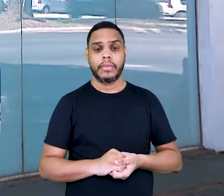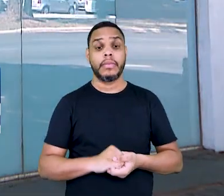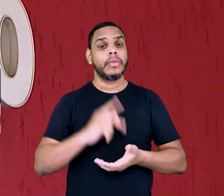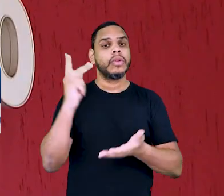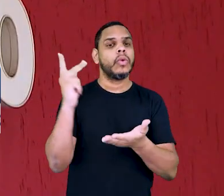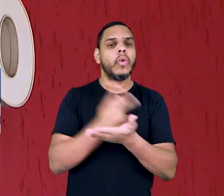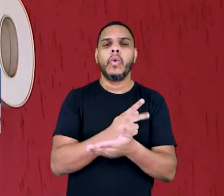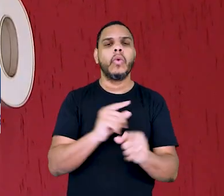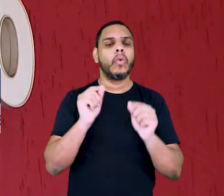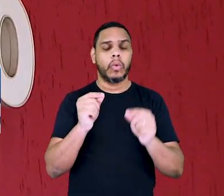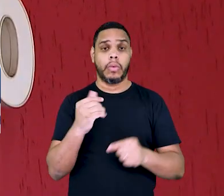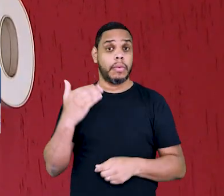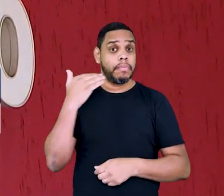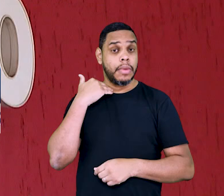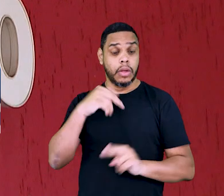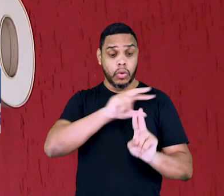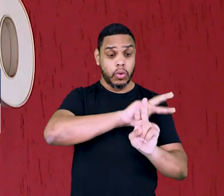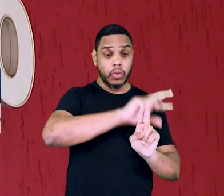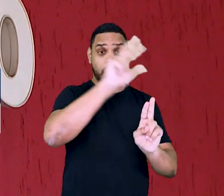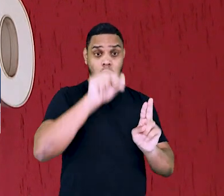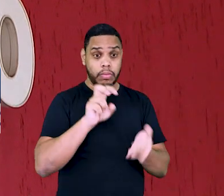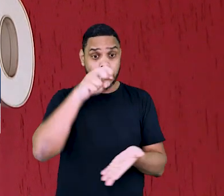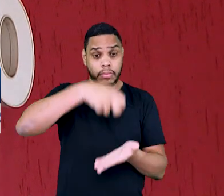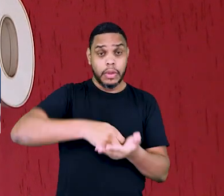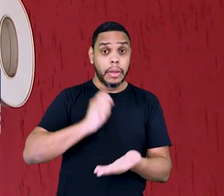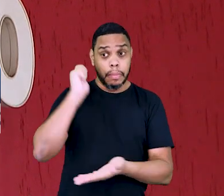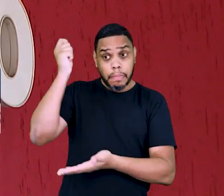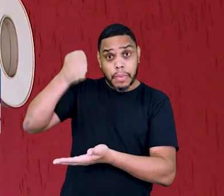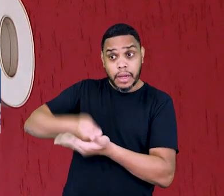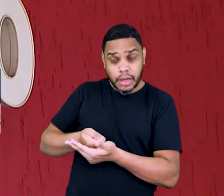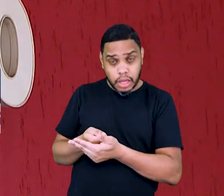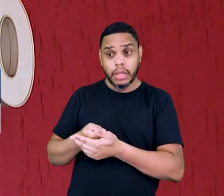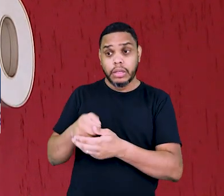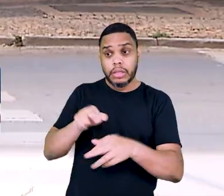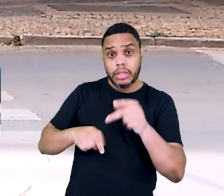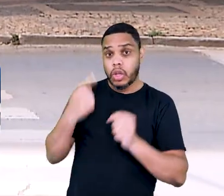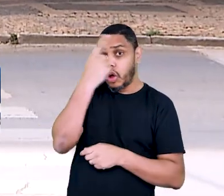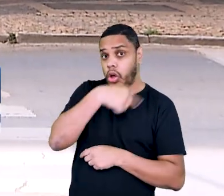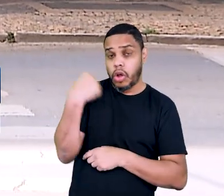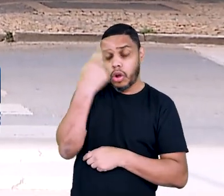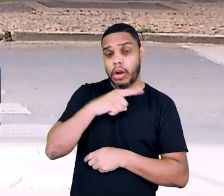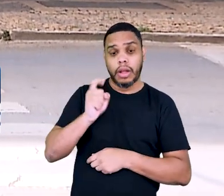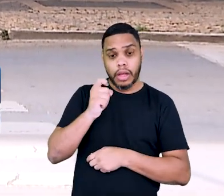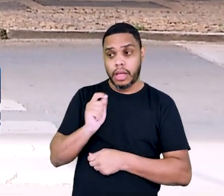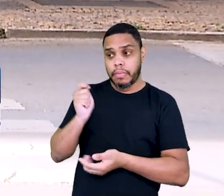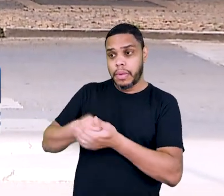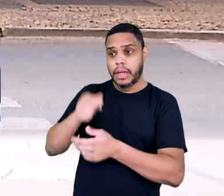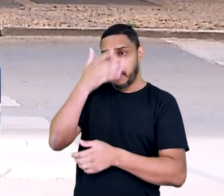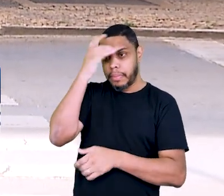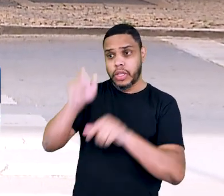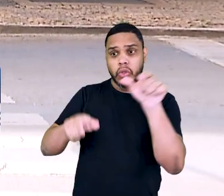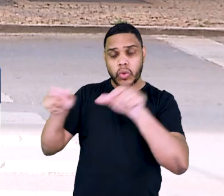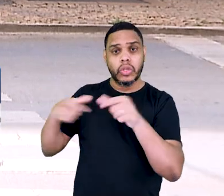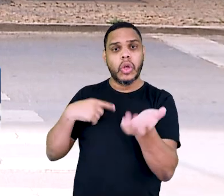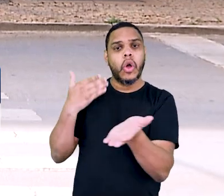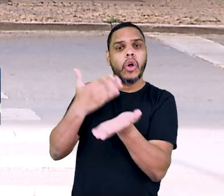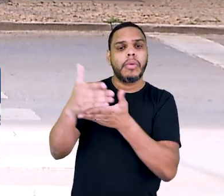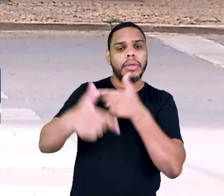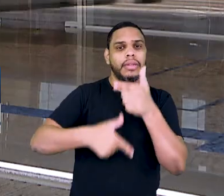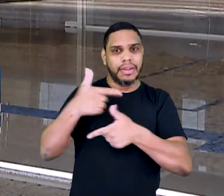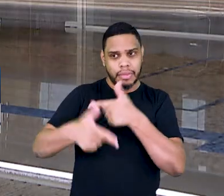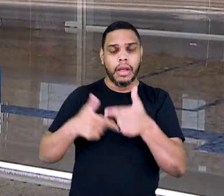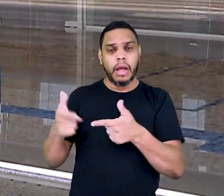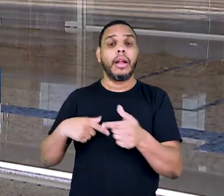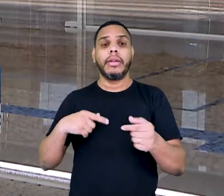quando o Banco Bradesco foi condenado a pagar diferenças de horas extras a pessoas que haviam ingressado com ação